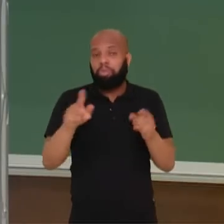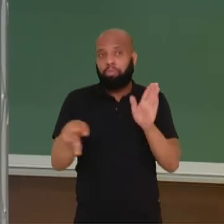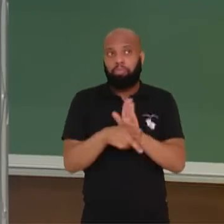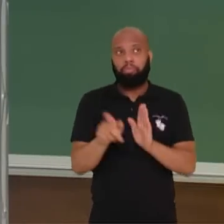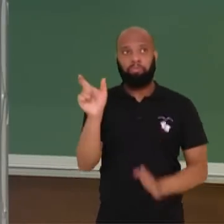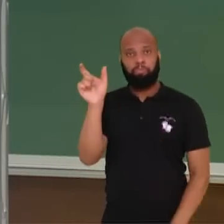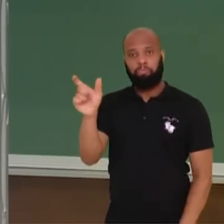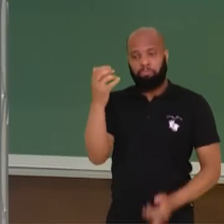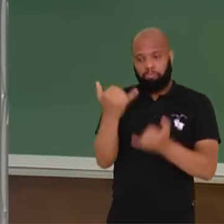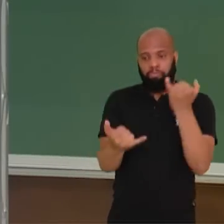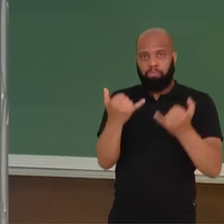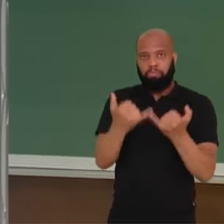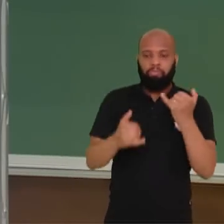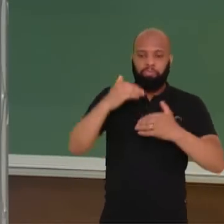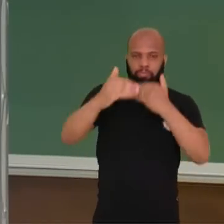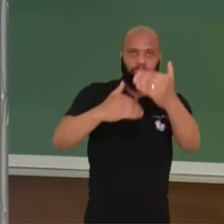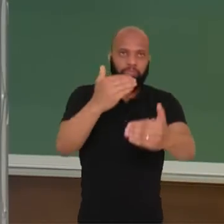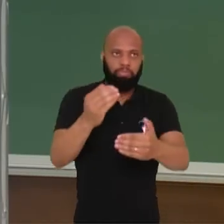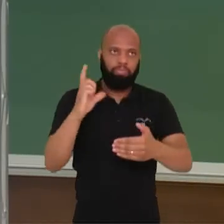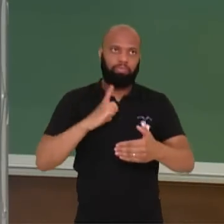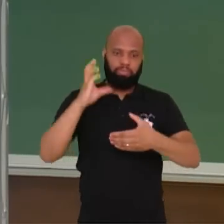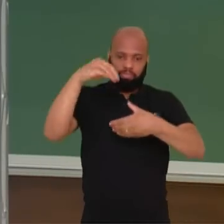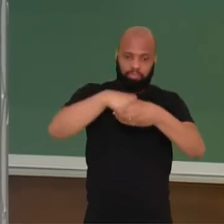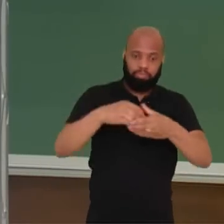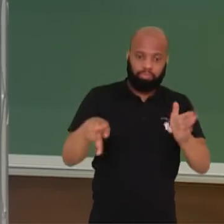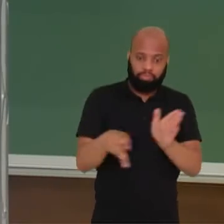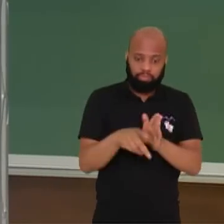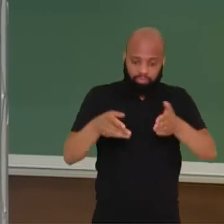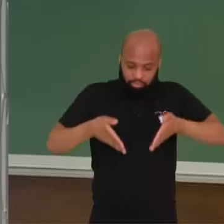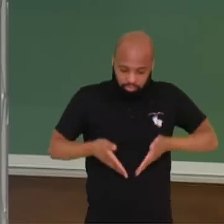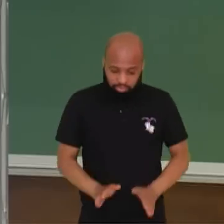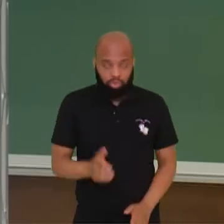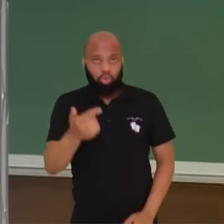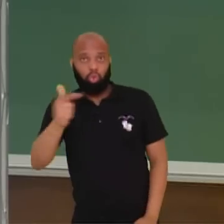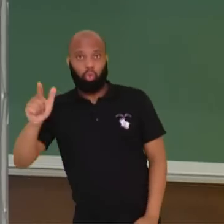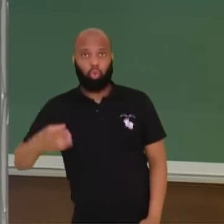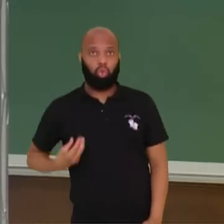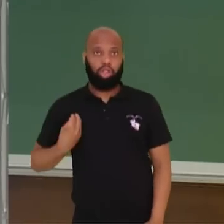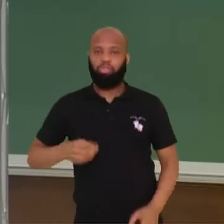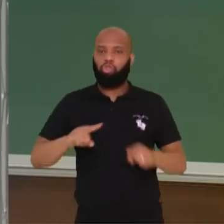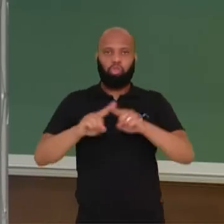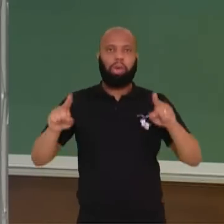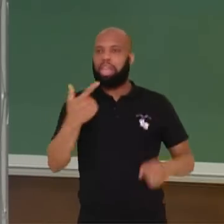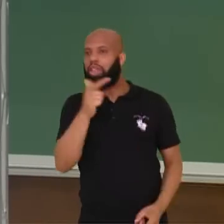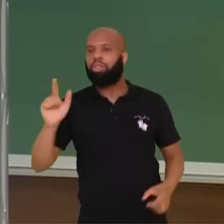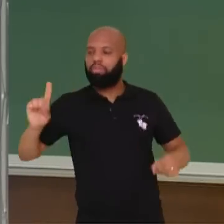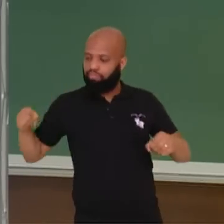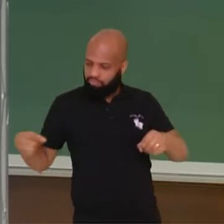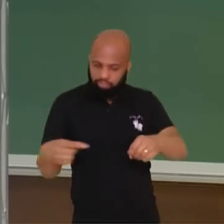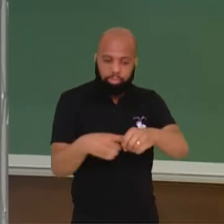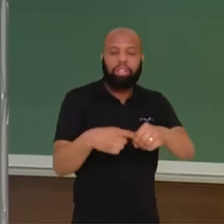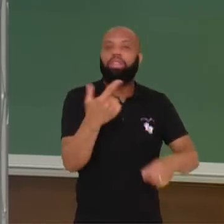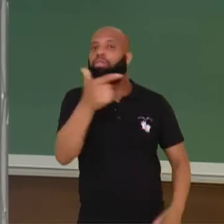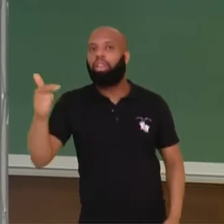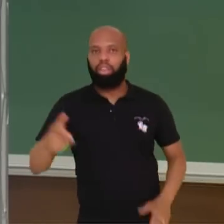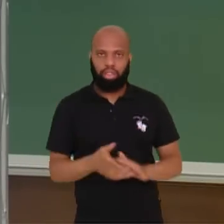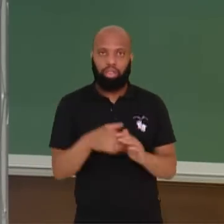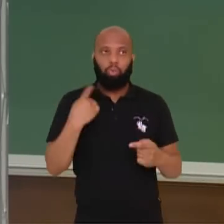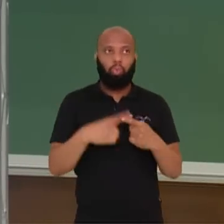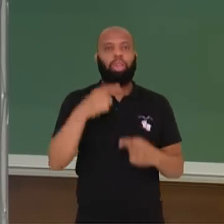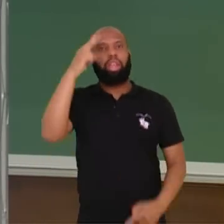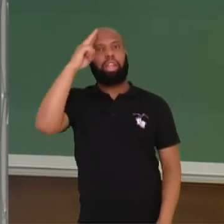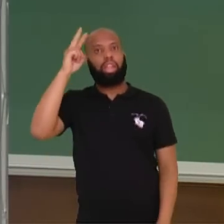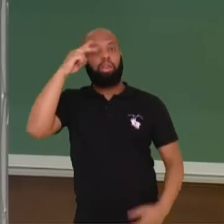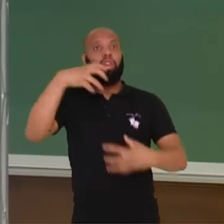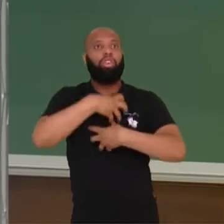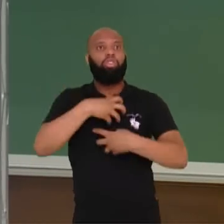Partenogênese é o nome do processo de nascimento de um outro ser vivo sem fecundação, porque ele lembra